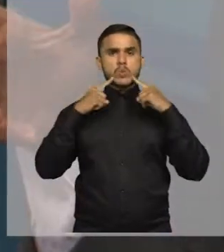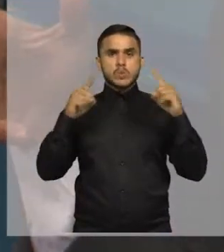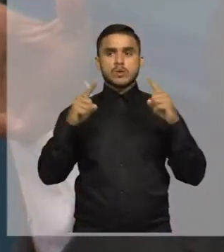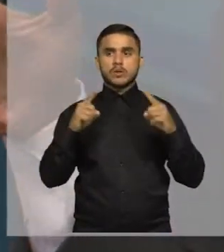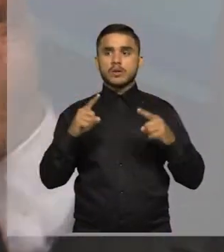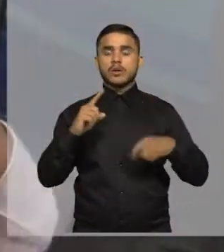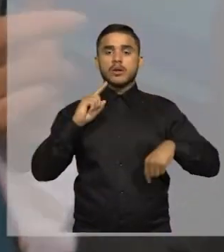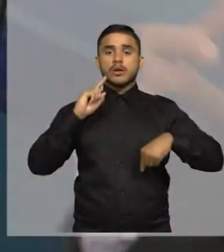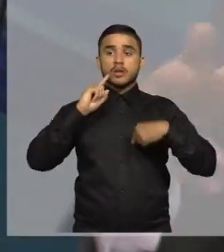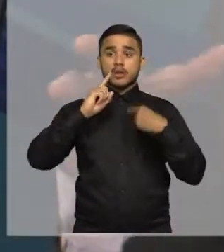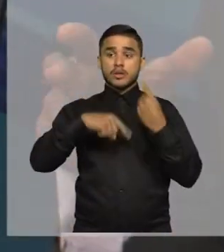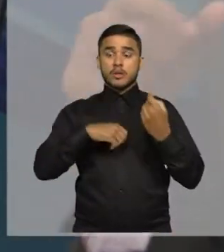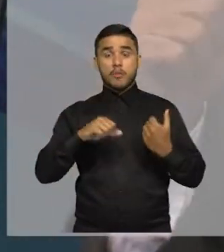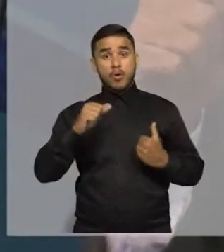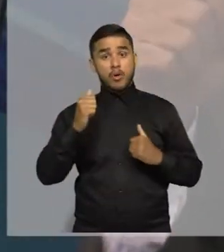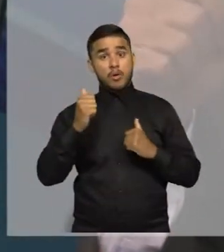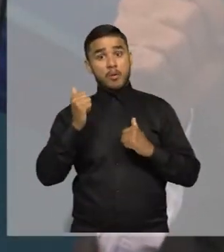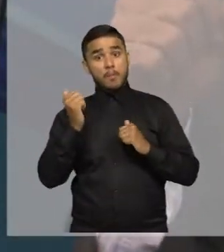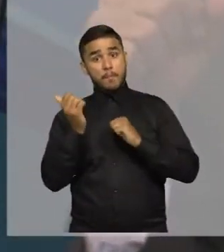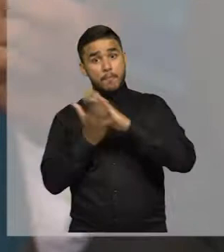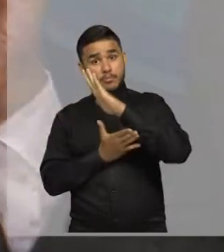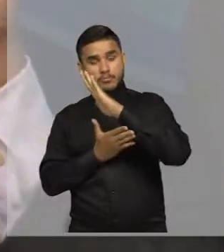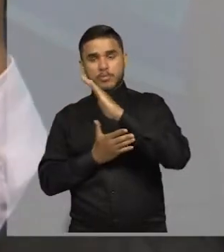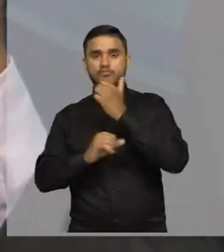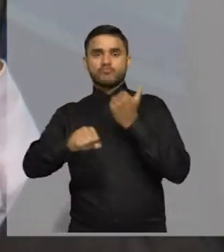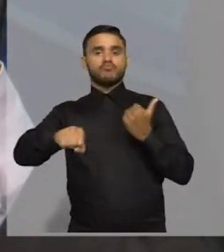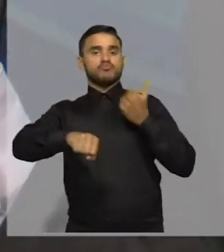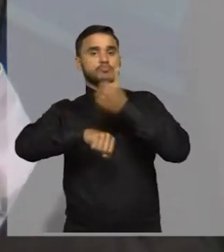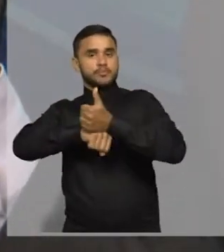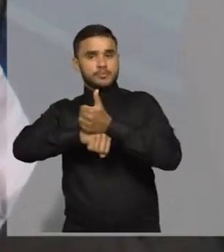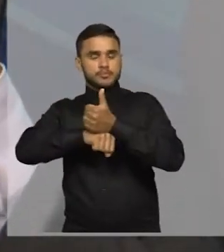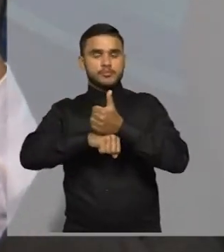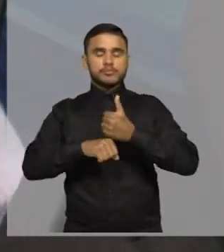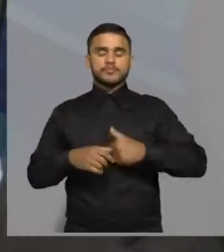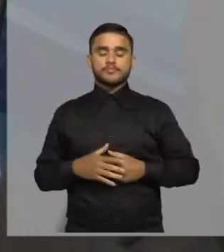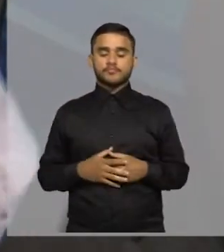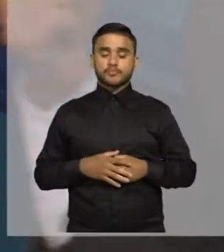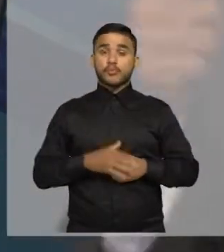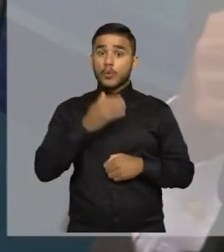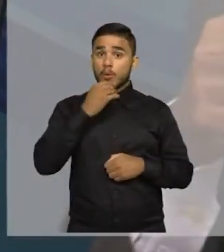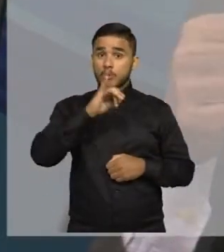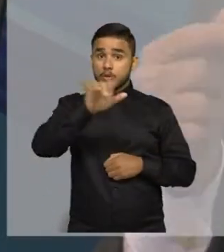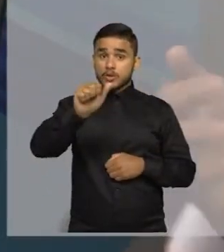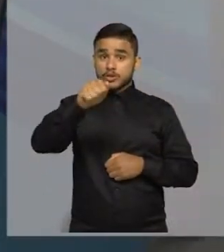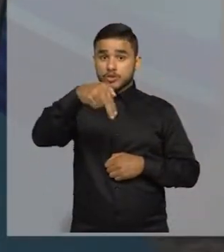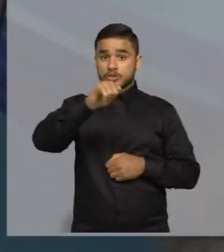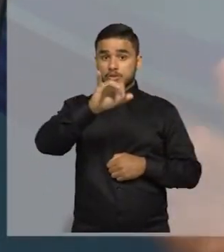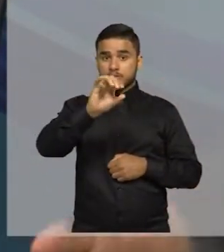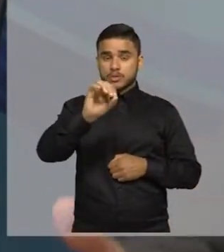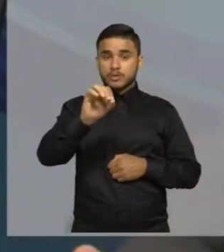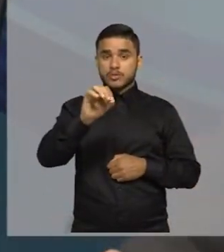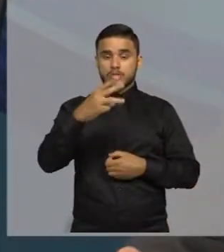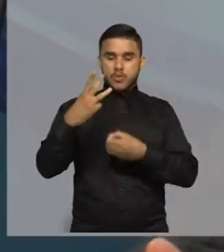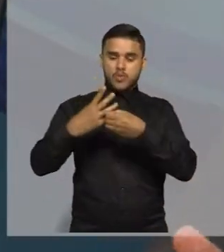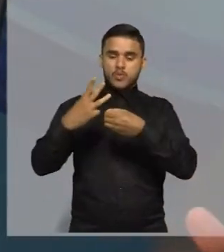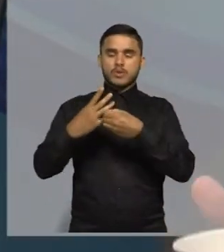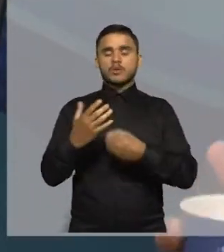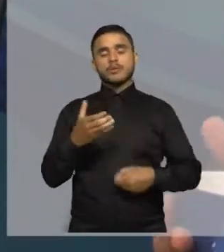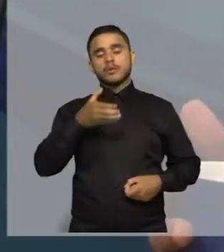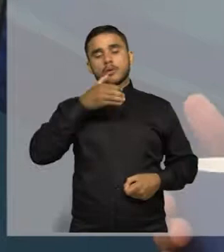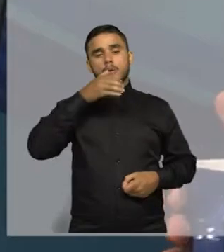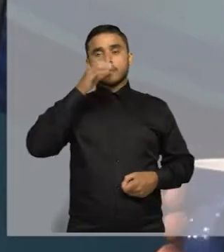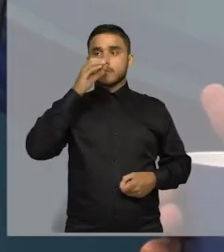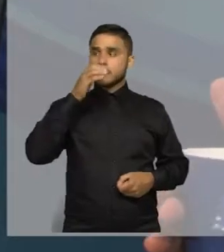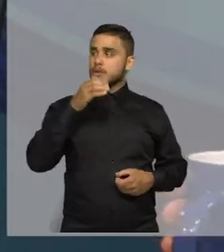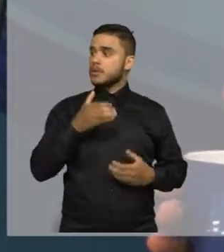muito grande e voltou nos braços do povo. E o Jânio contou isso, voltando no avião, segurando o copo de uísque